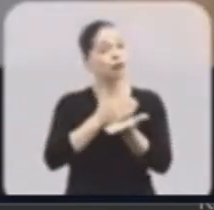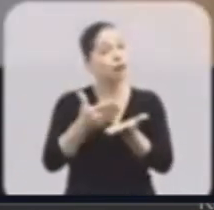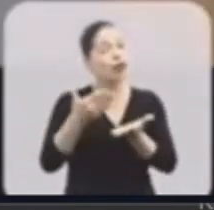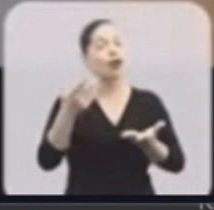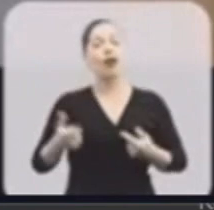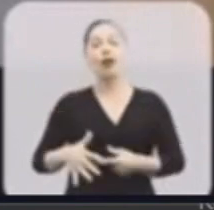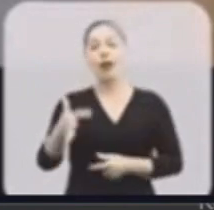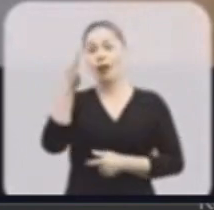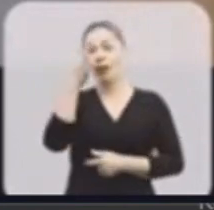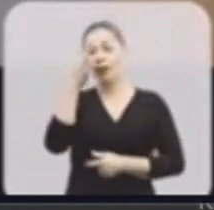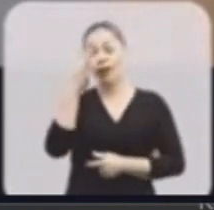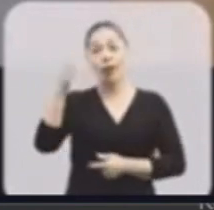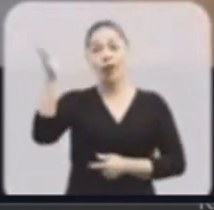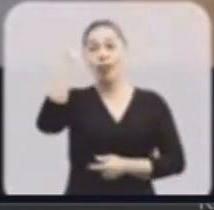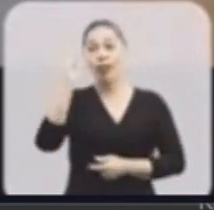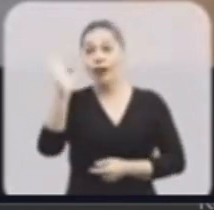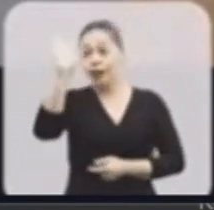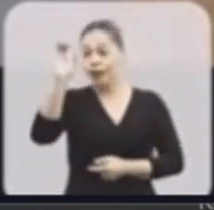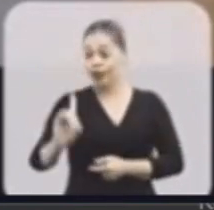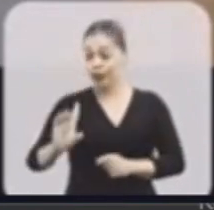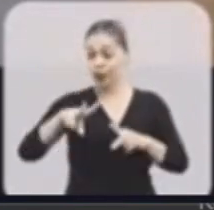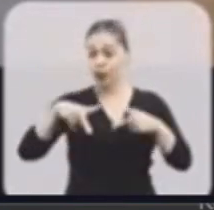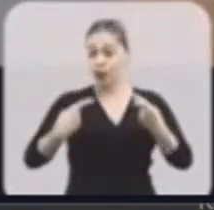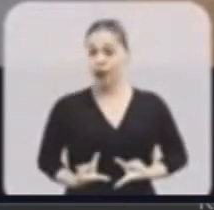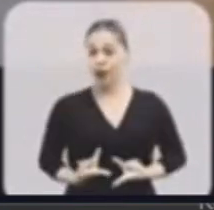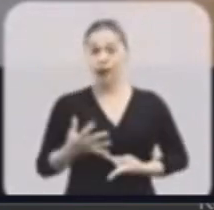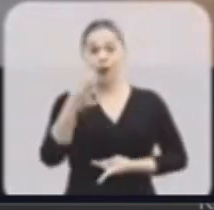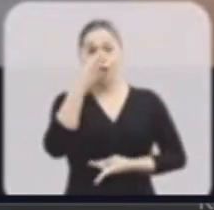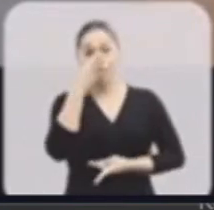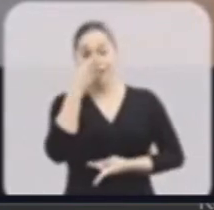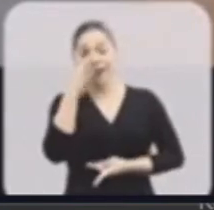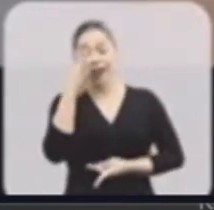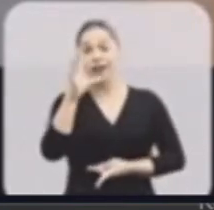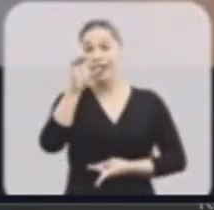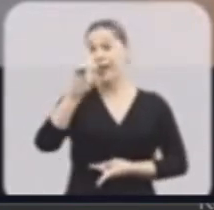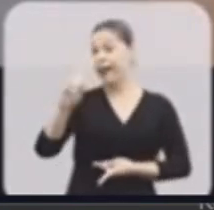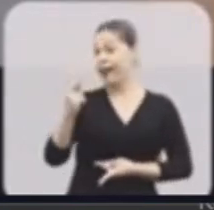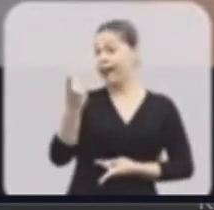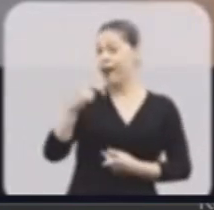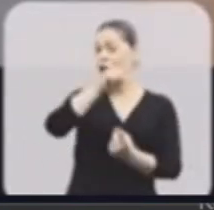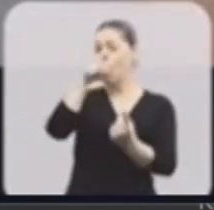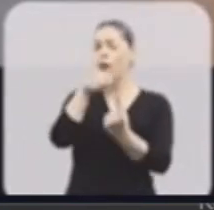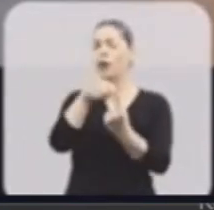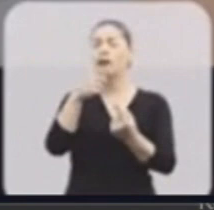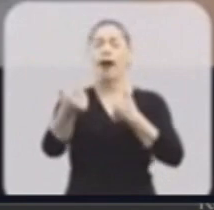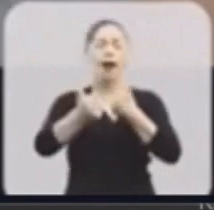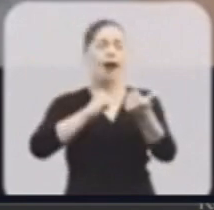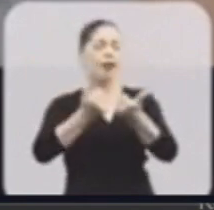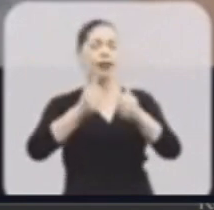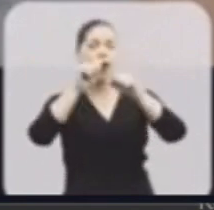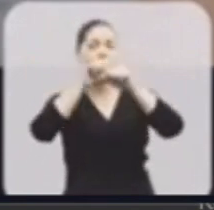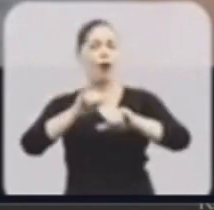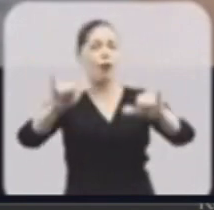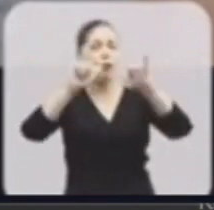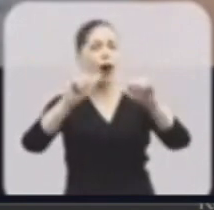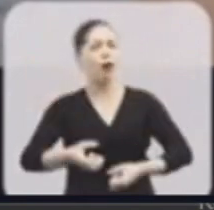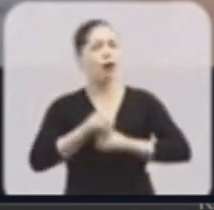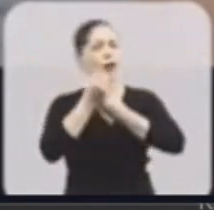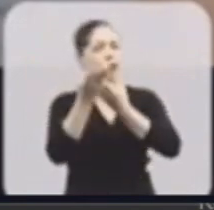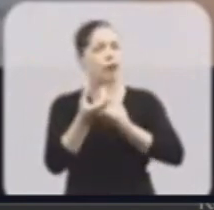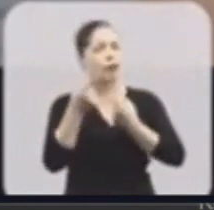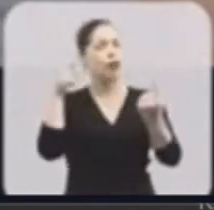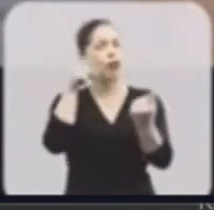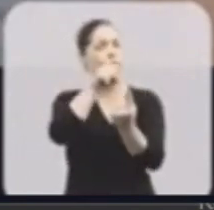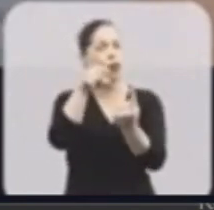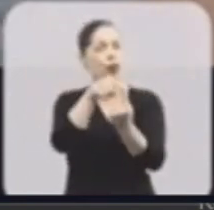Importante iniciativa é o Observatório Nacional de Direitos Humanos, o ObservaDH, que tem por objetivo analisar e